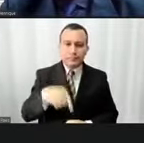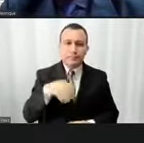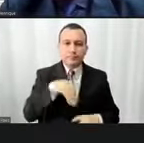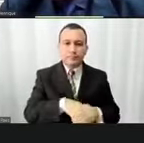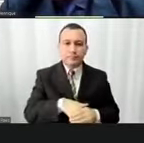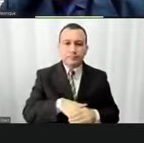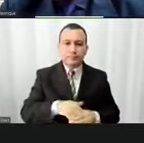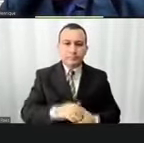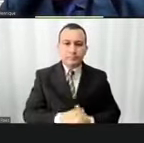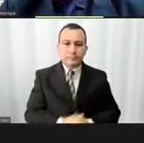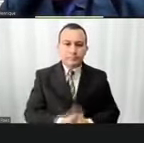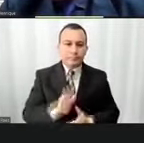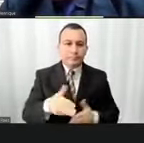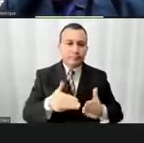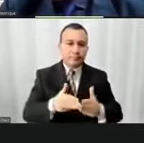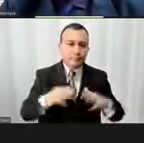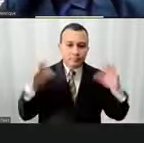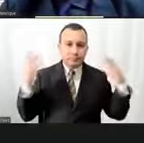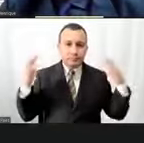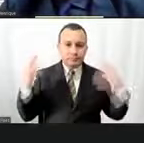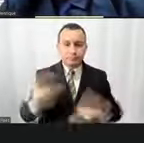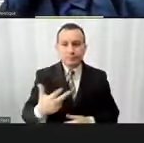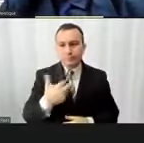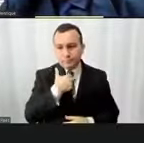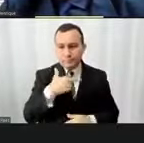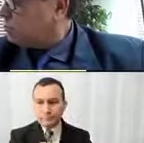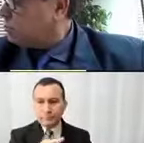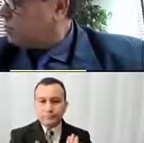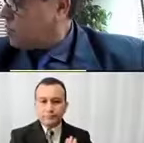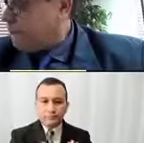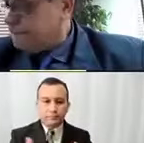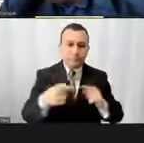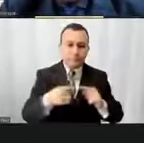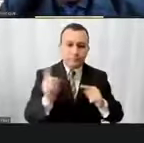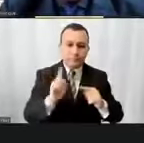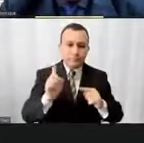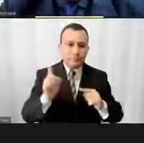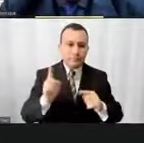votação. Mas é moção de aplauso, vereadora Edna. Não pode, o regimento da casa não permite, vereadora.